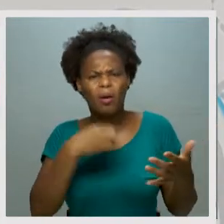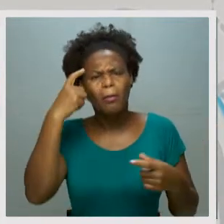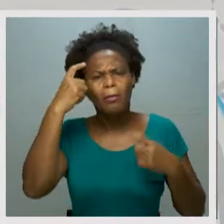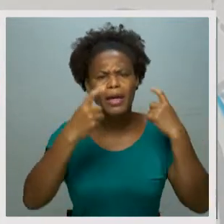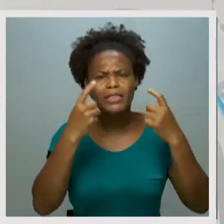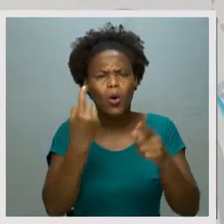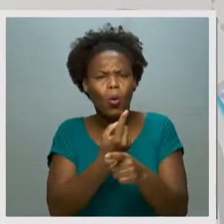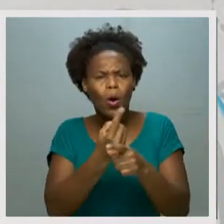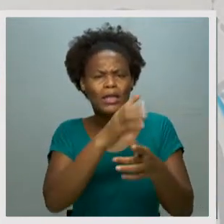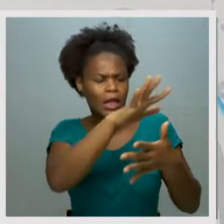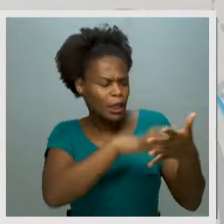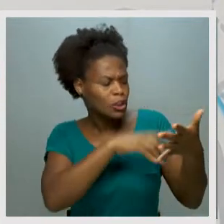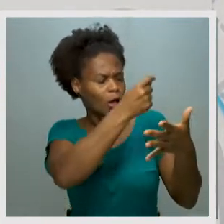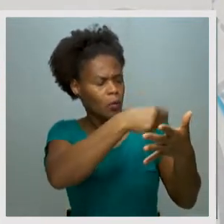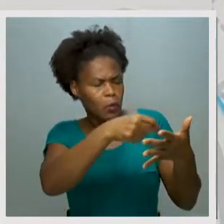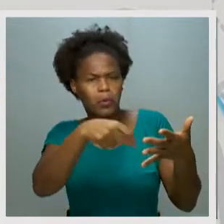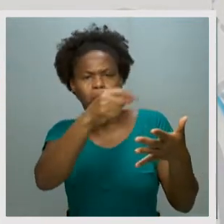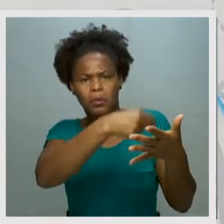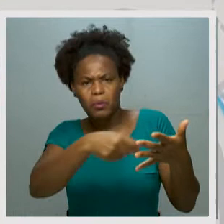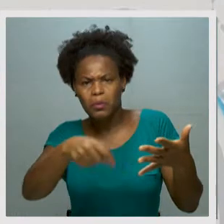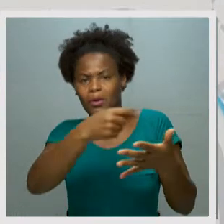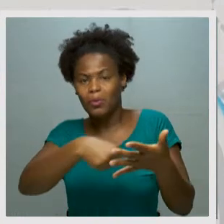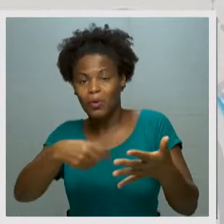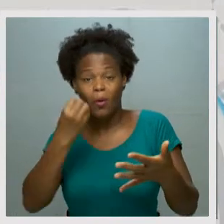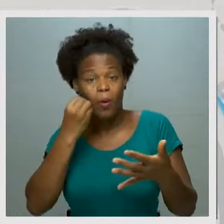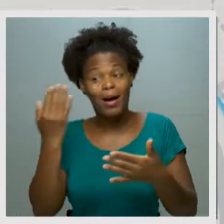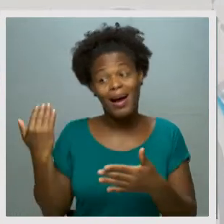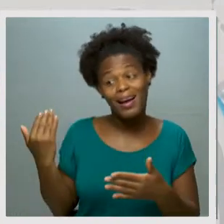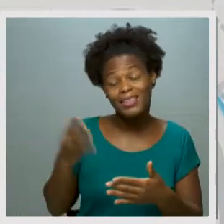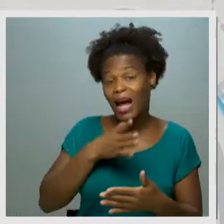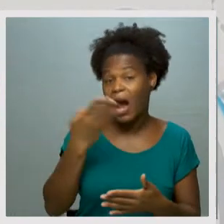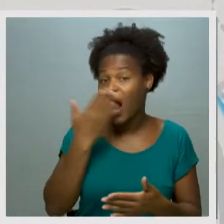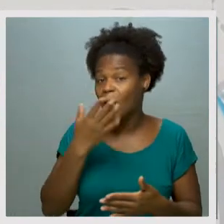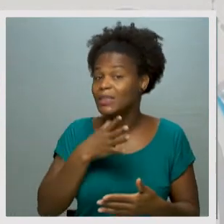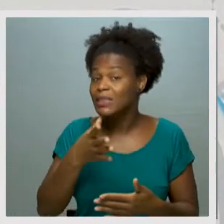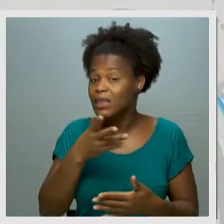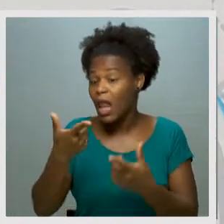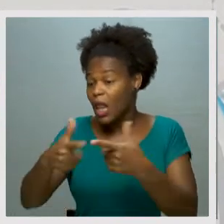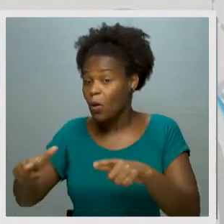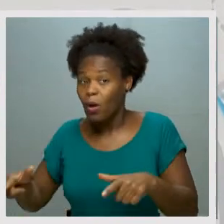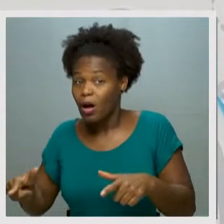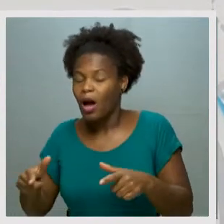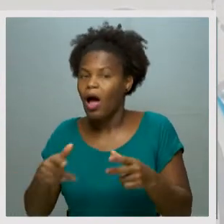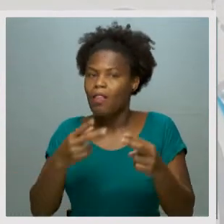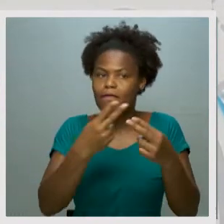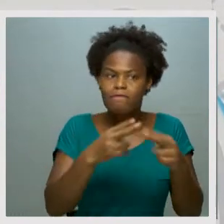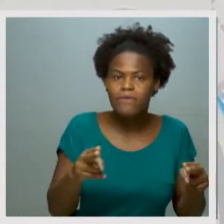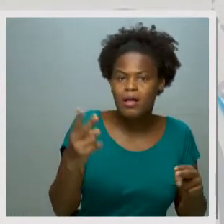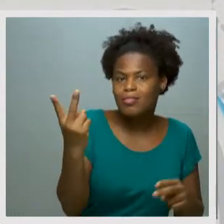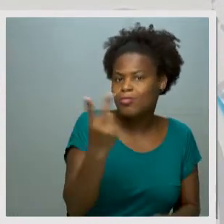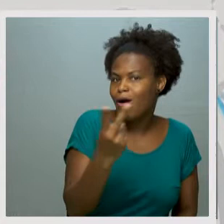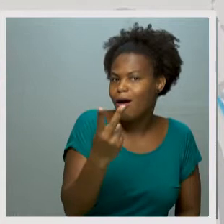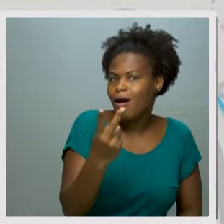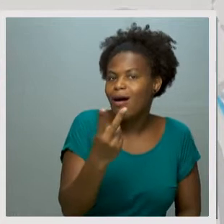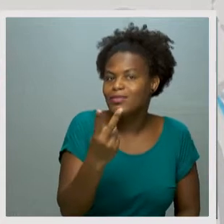em algo escrito. Conforme eu vos disse numa das aulas, a língua tem dupla realização. Muito